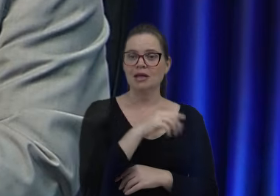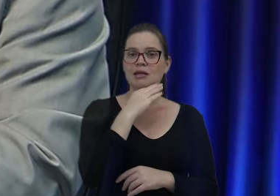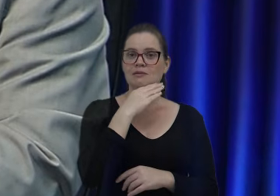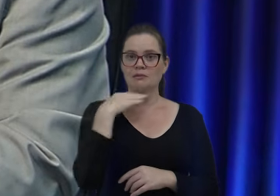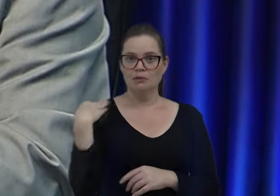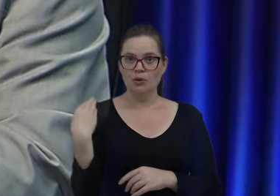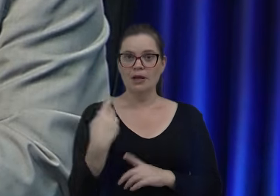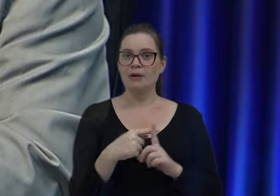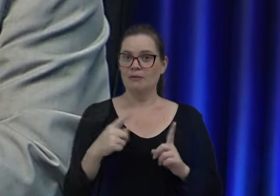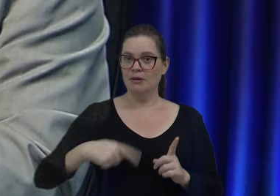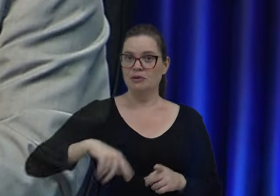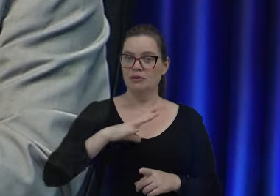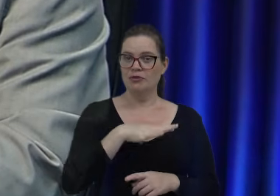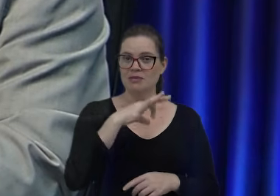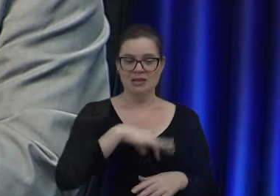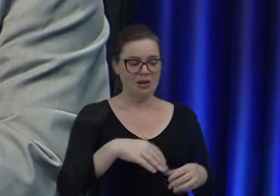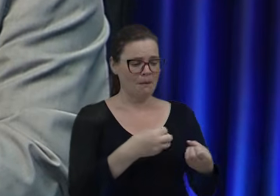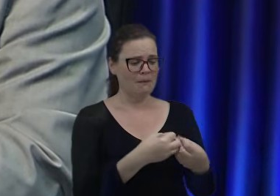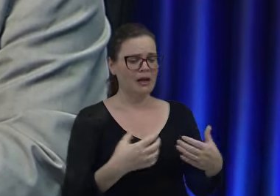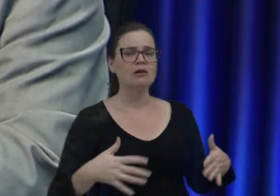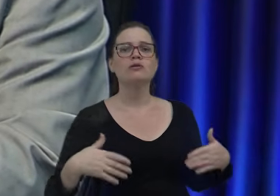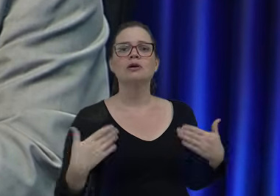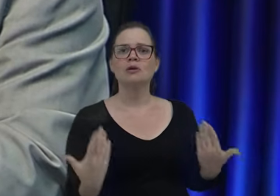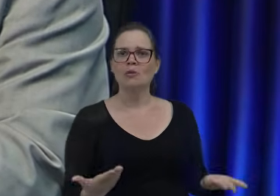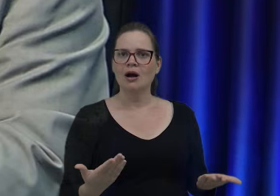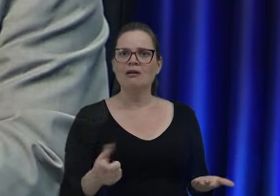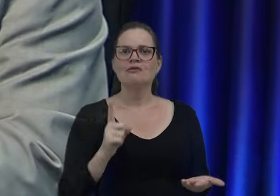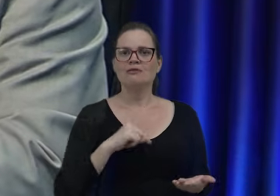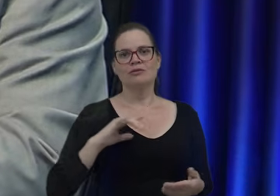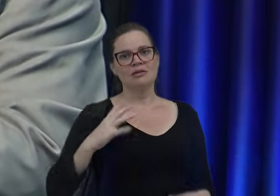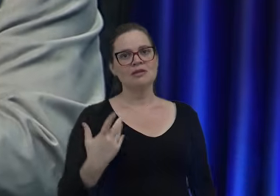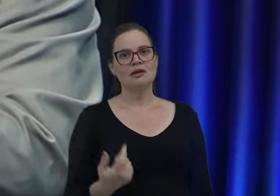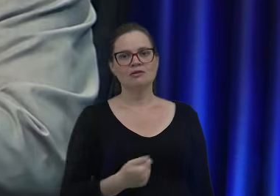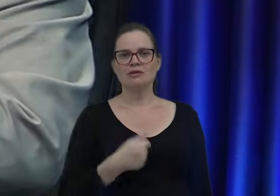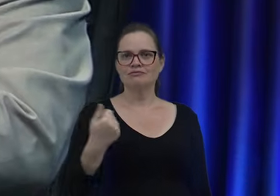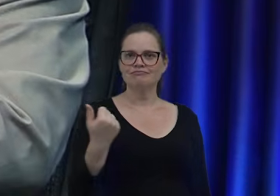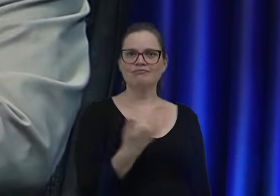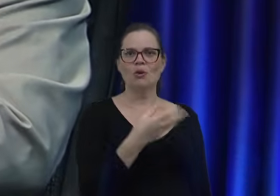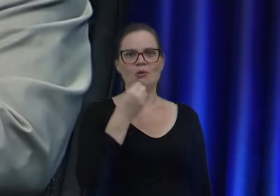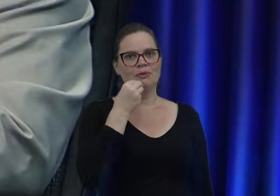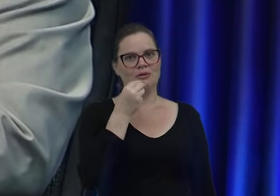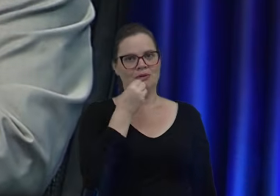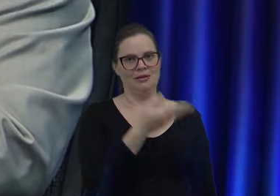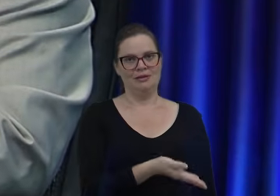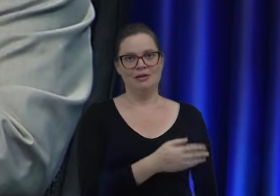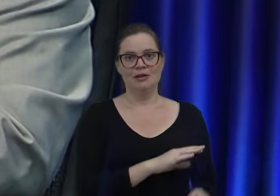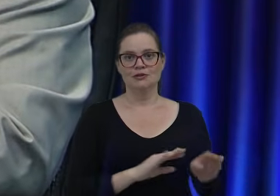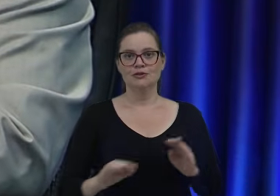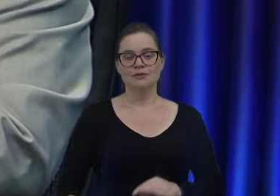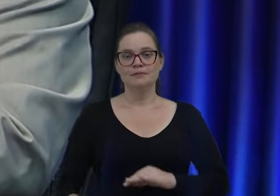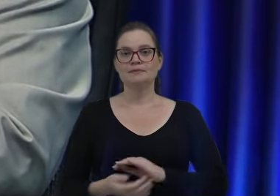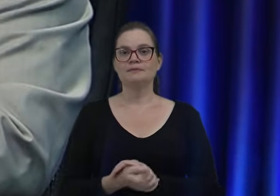a plena certeza que Deus recolheu para ele. Mas uma coisa interessante, que o que traz vida